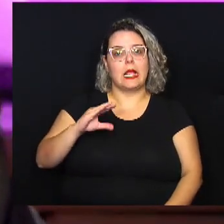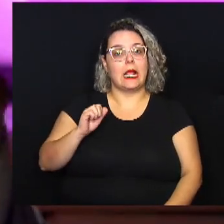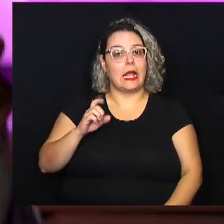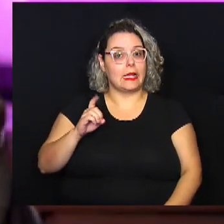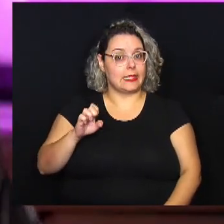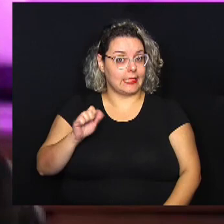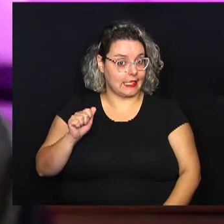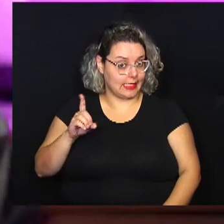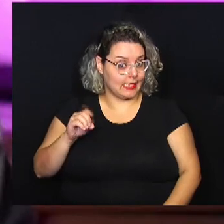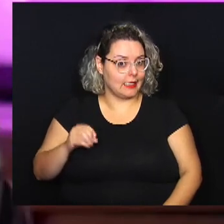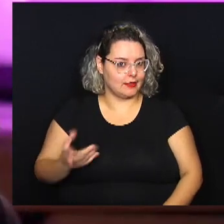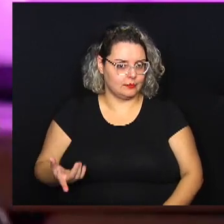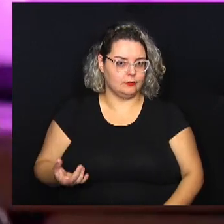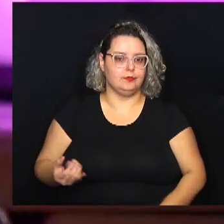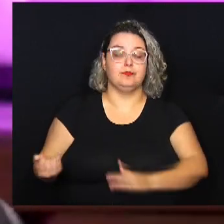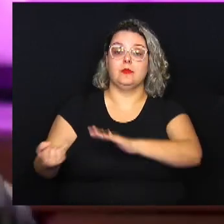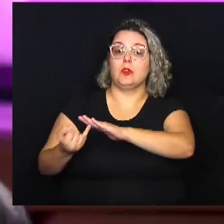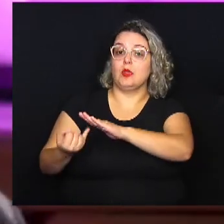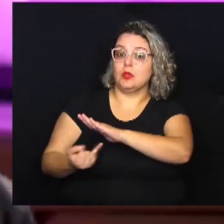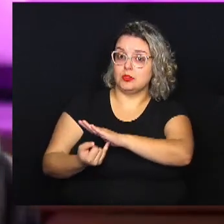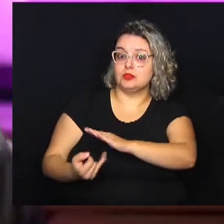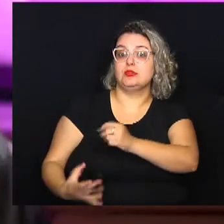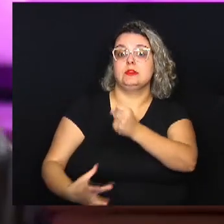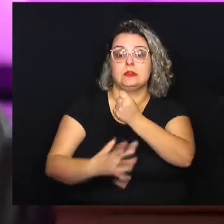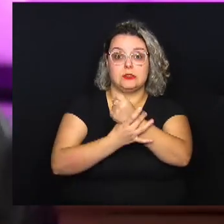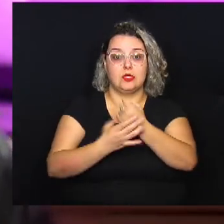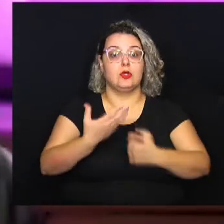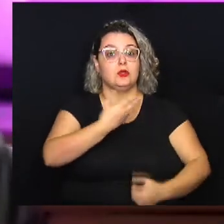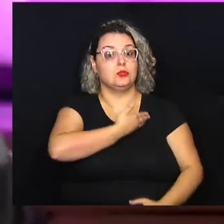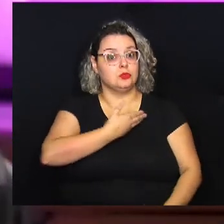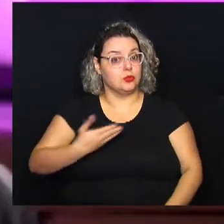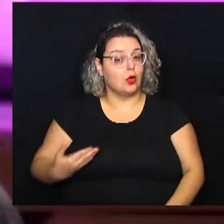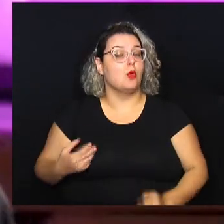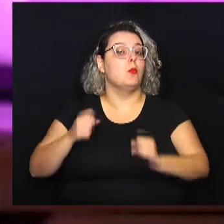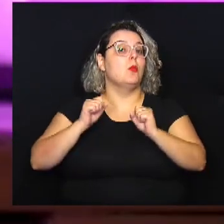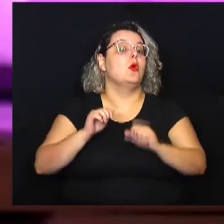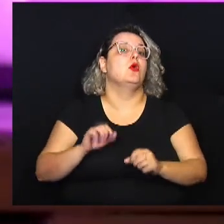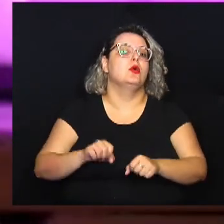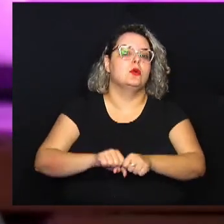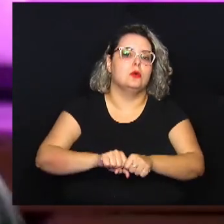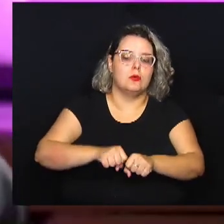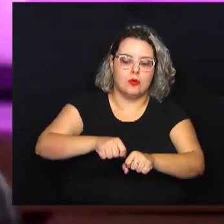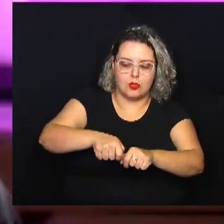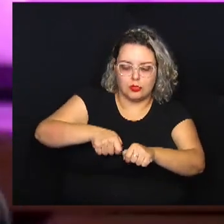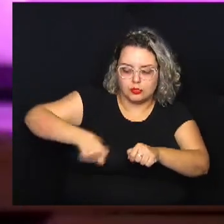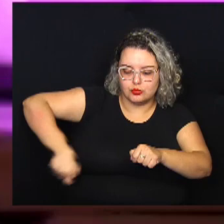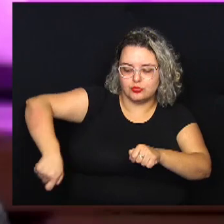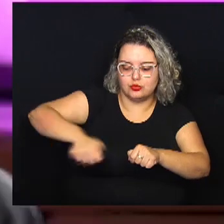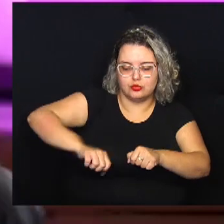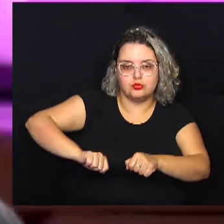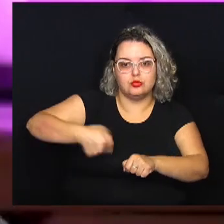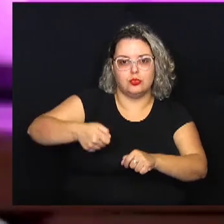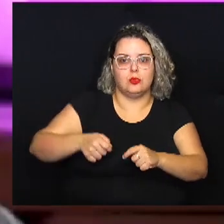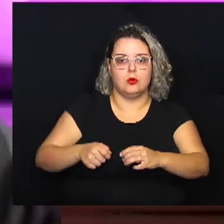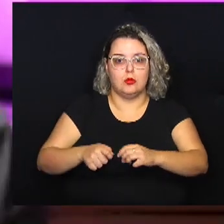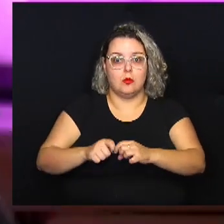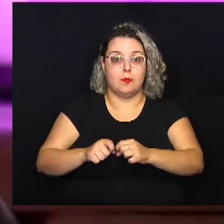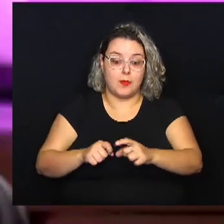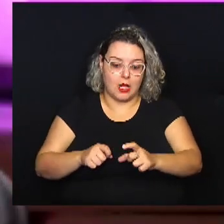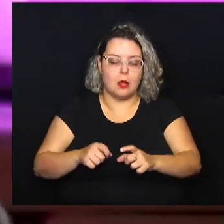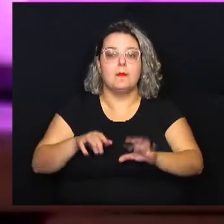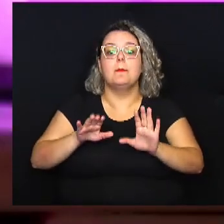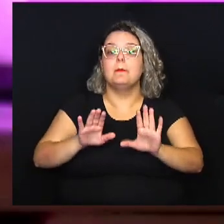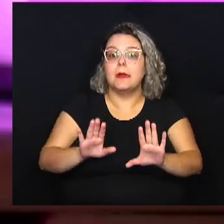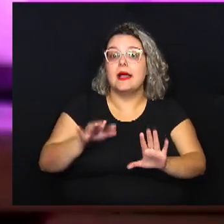as instituições de segurança dos governos, eles podem eventualmente abrir a mala com cadeado, mas